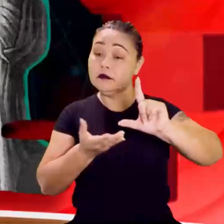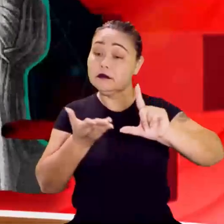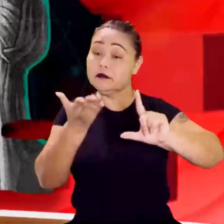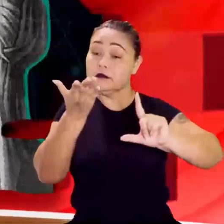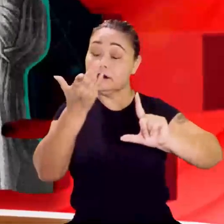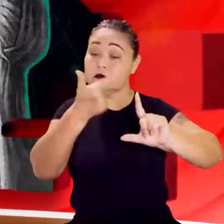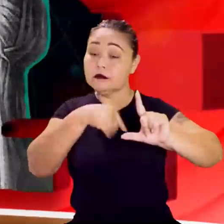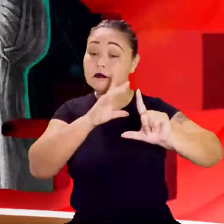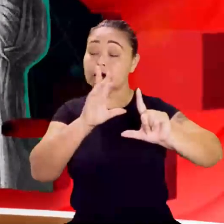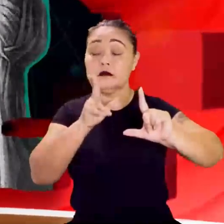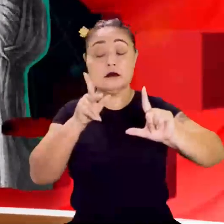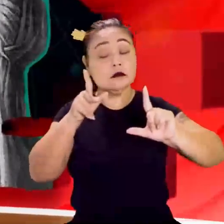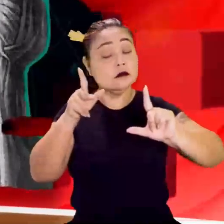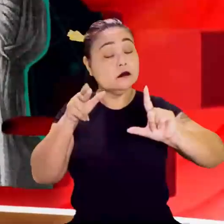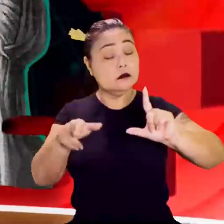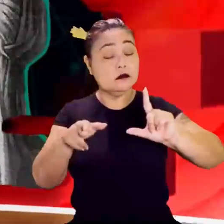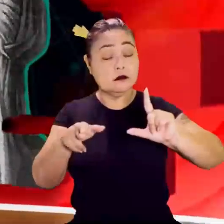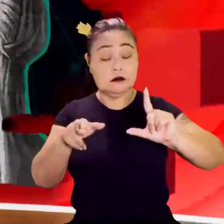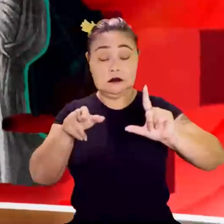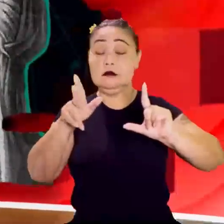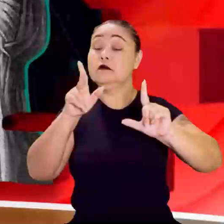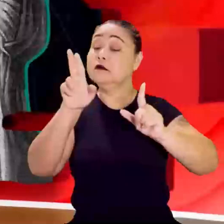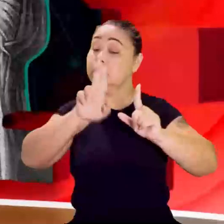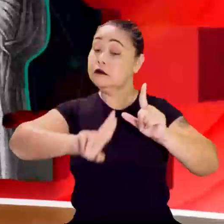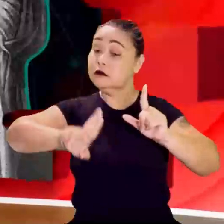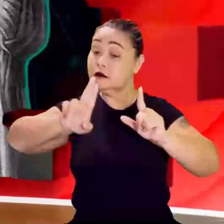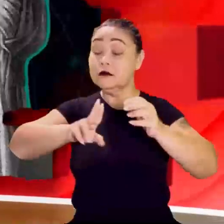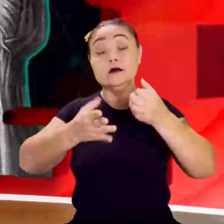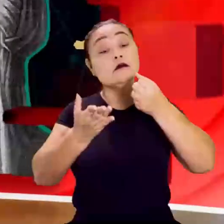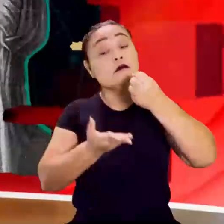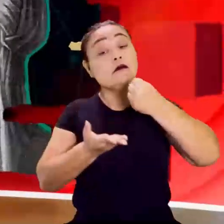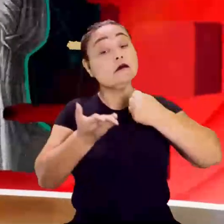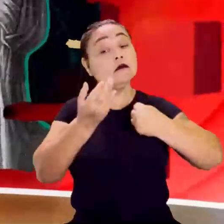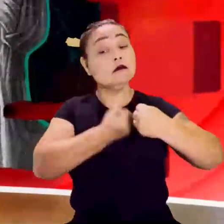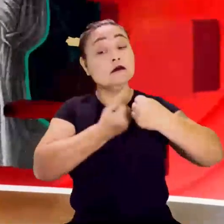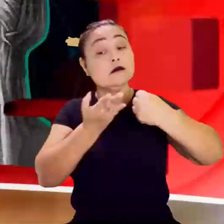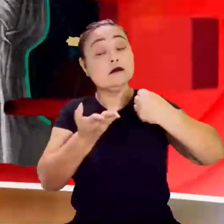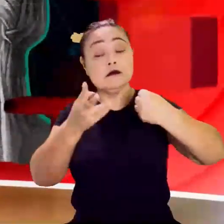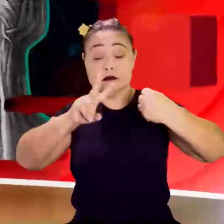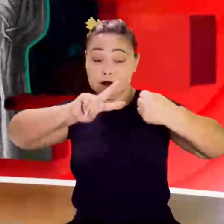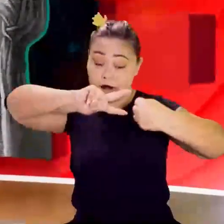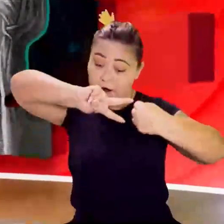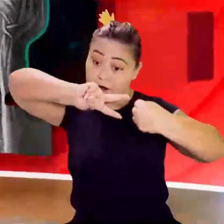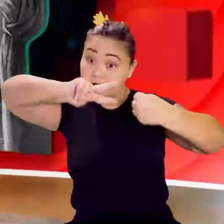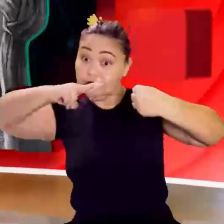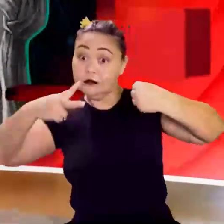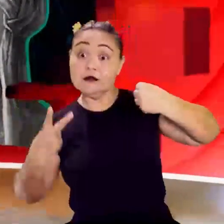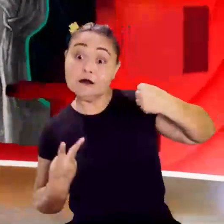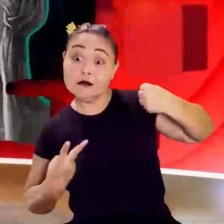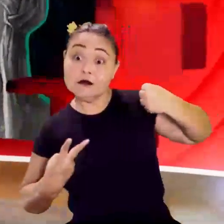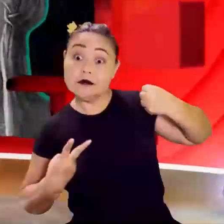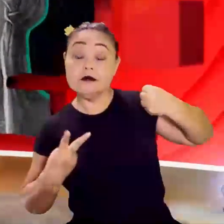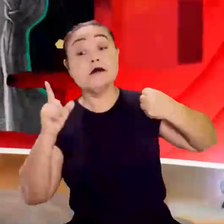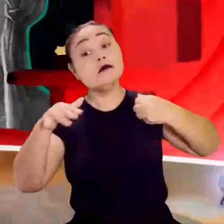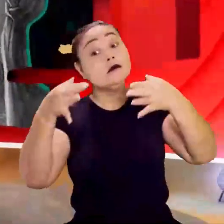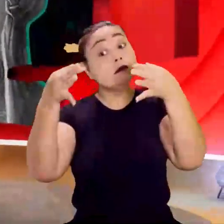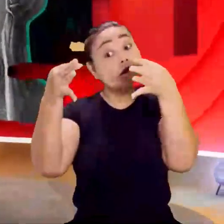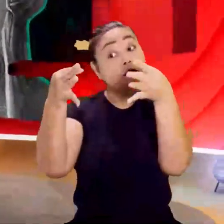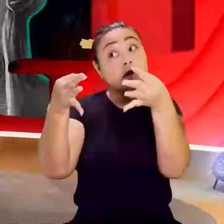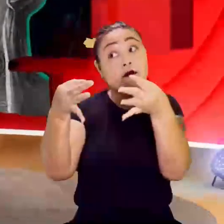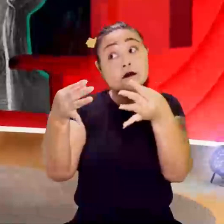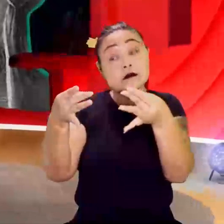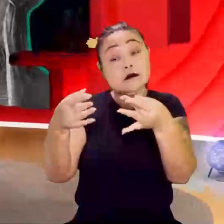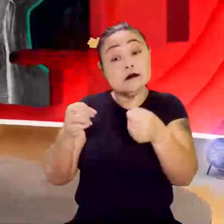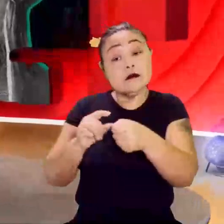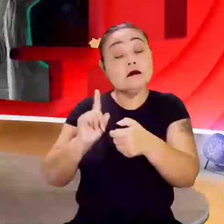é igual à aplicação do exponencial. Operação inversa, né? Operação inversa. Com um detalhe, e aí é